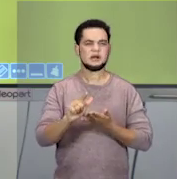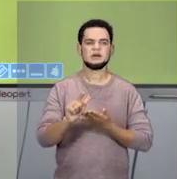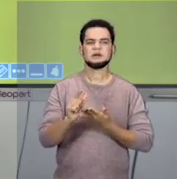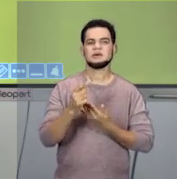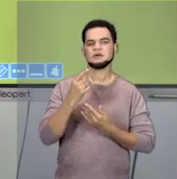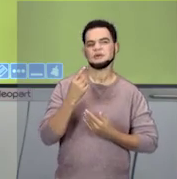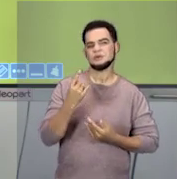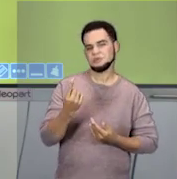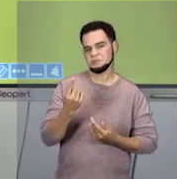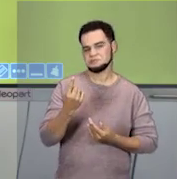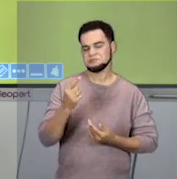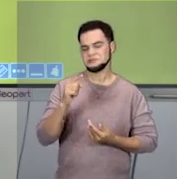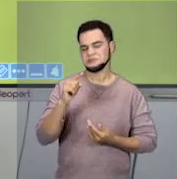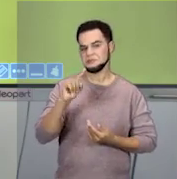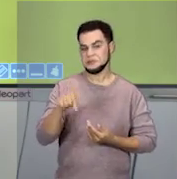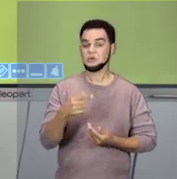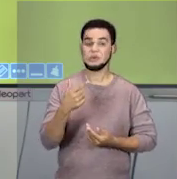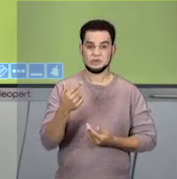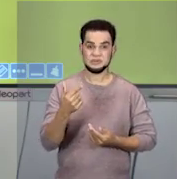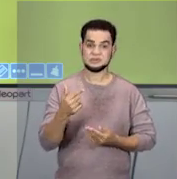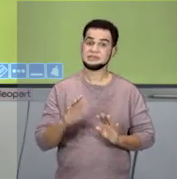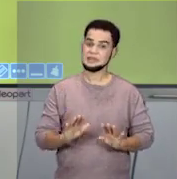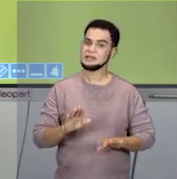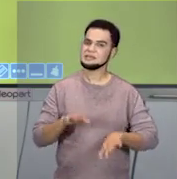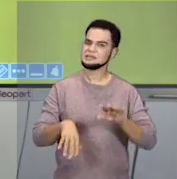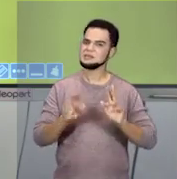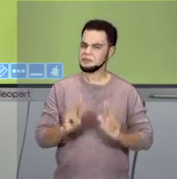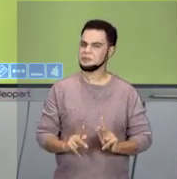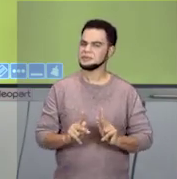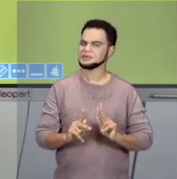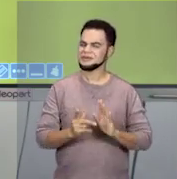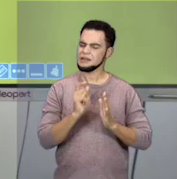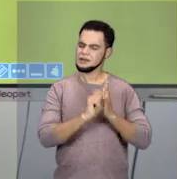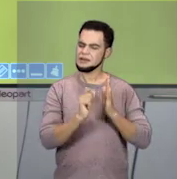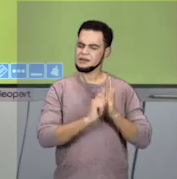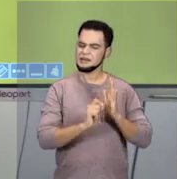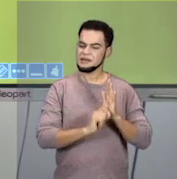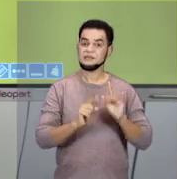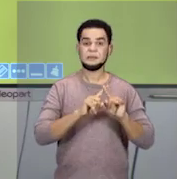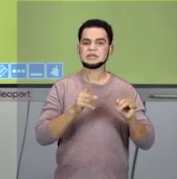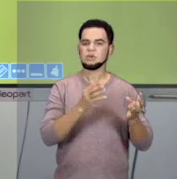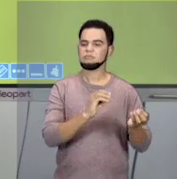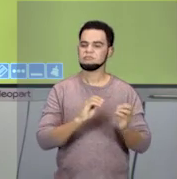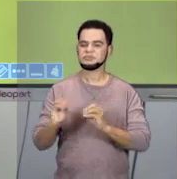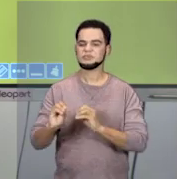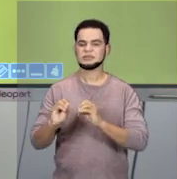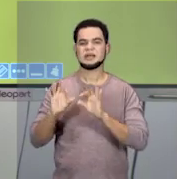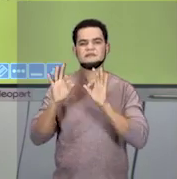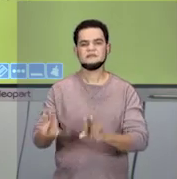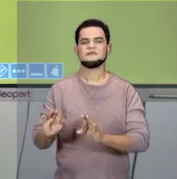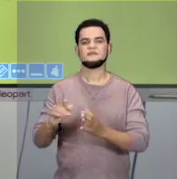são as pessoas que às vezes até produzem o texto, mas esquecem de passar para a folha oficial. E